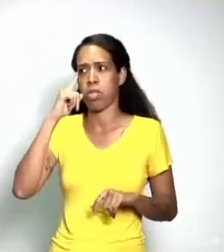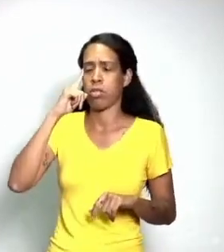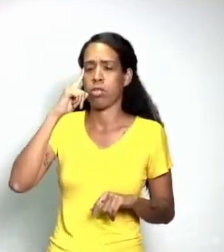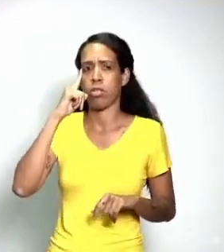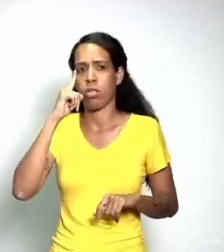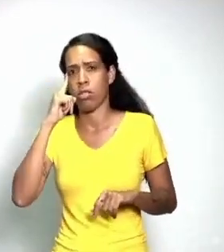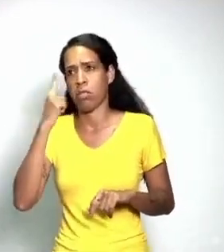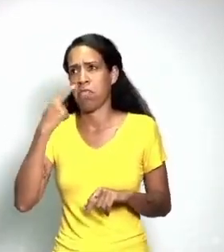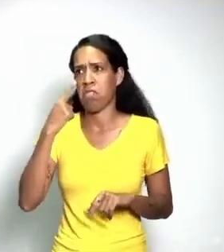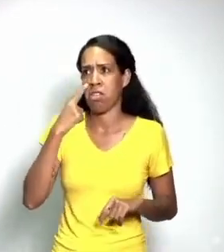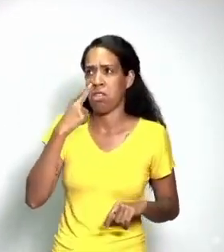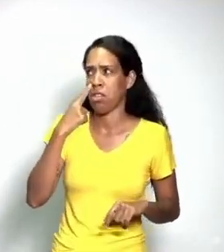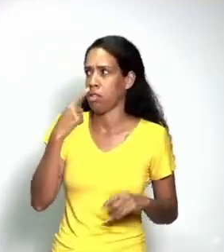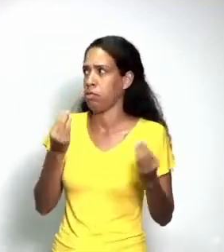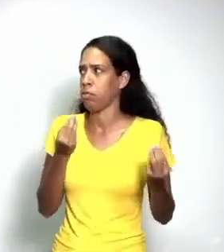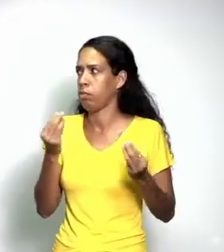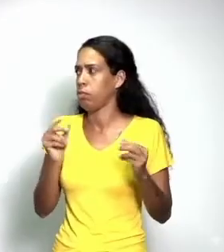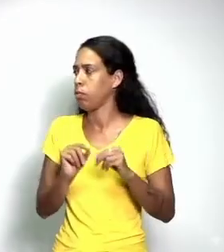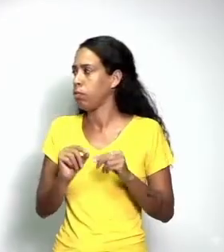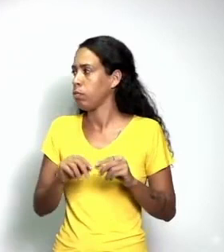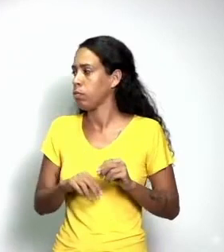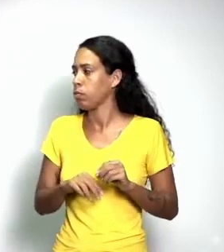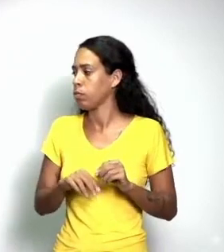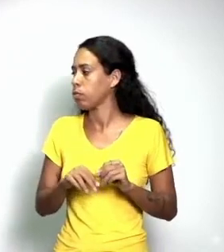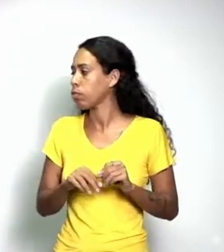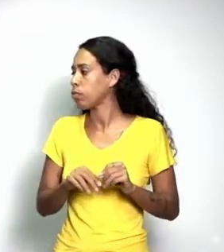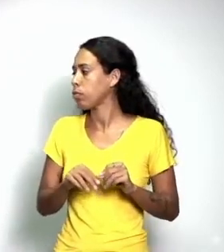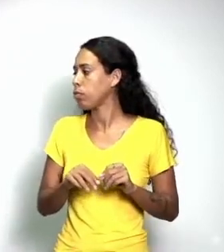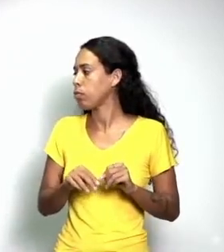pensando, vendo, né? Sim, mas